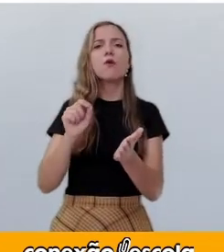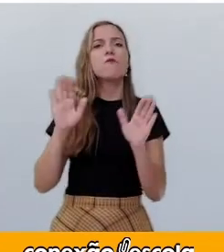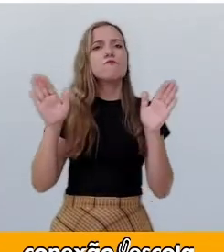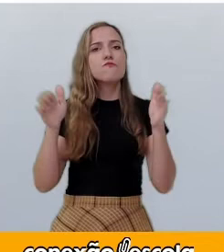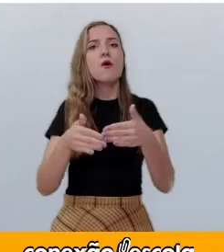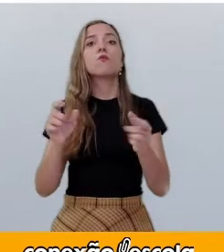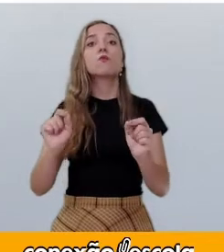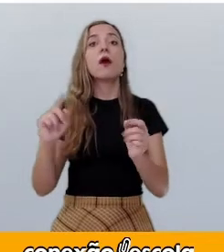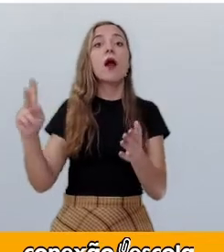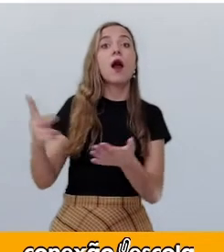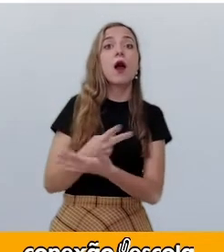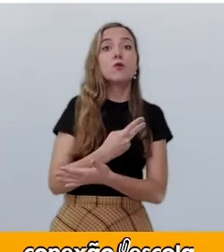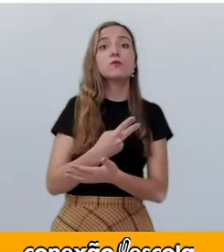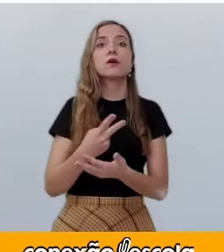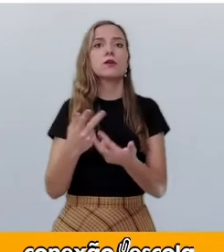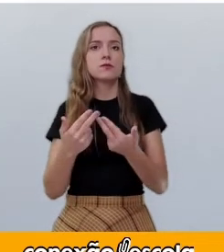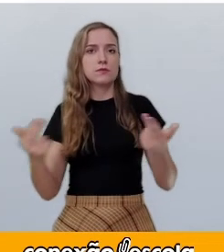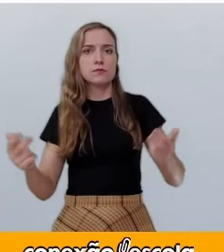ações